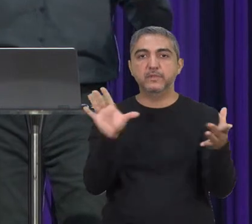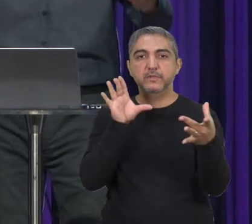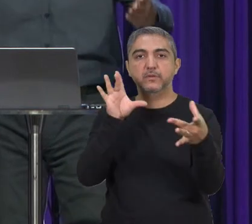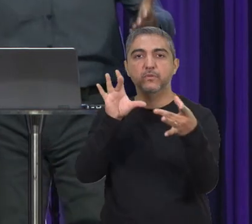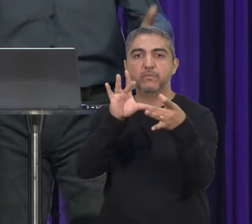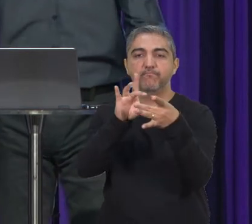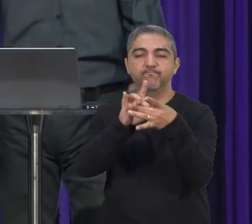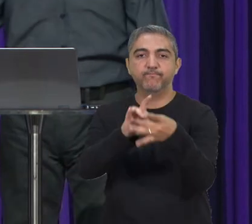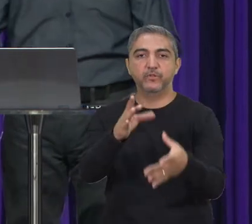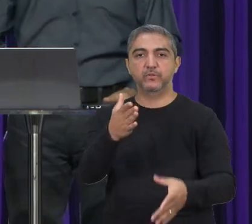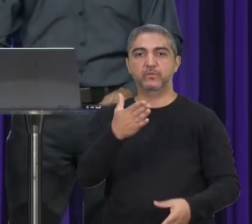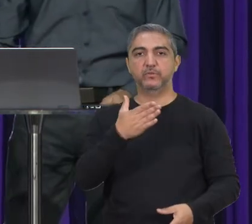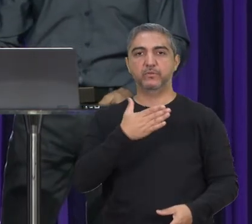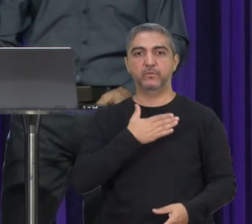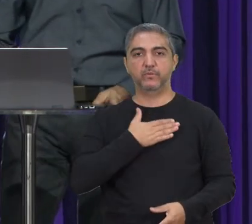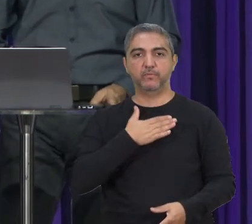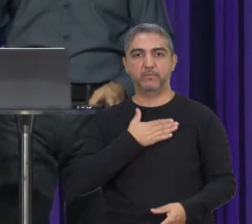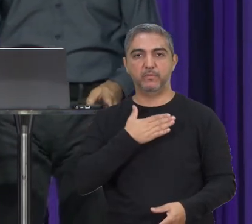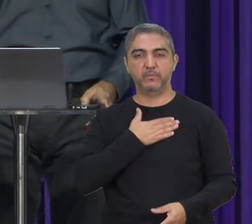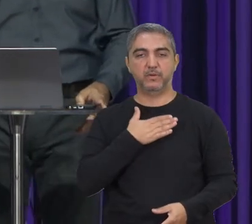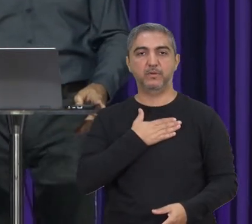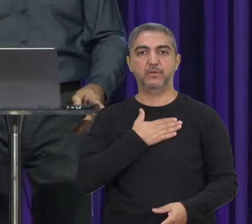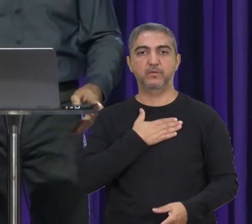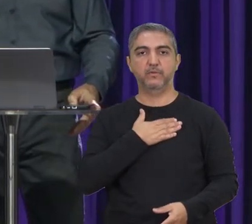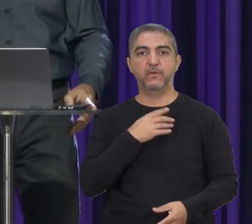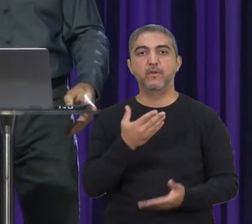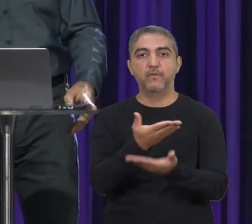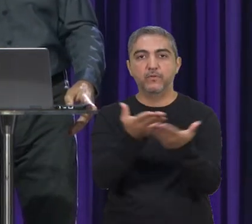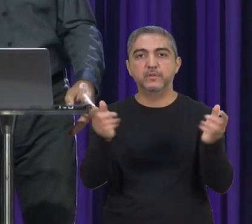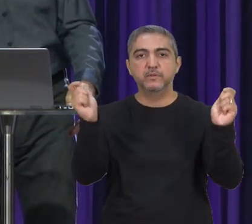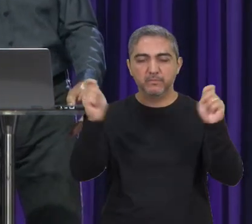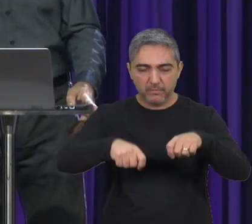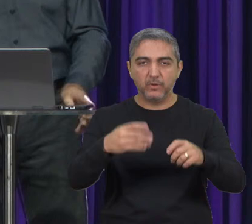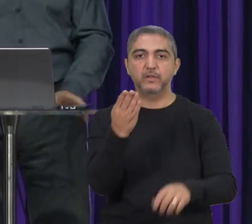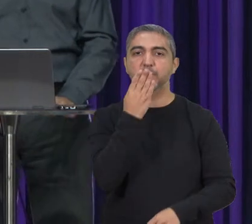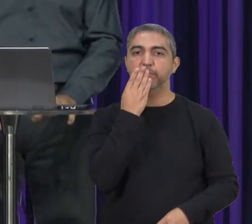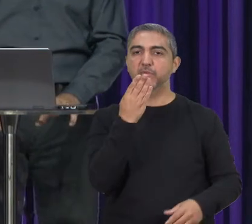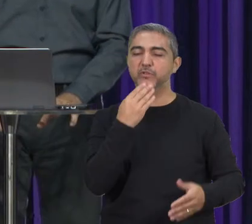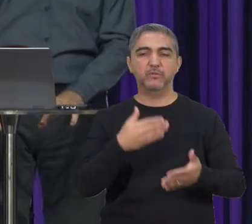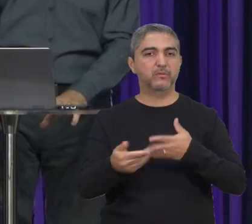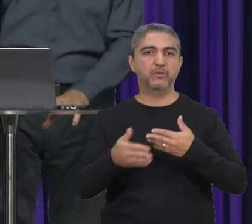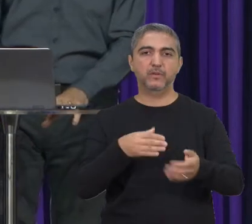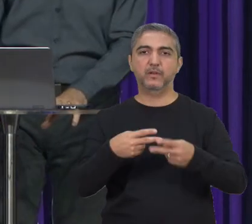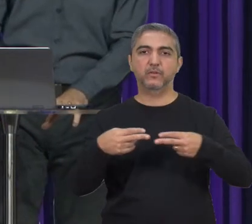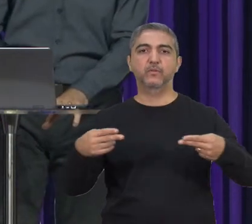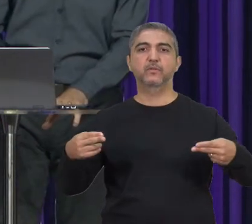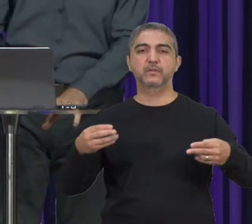vocês, pedirão o que quiserem e isso lhes será concedido.